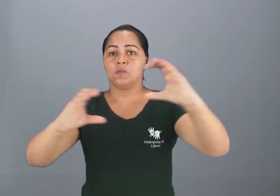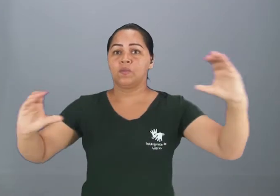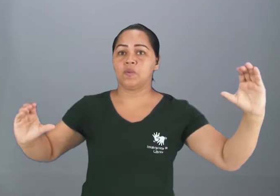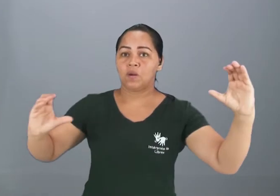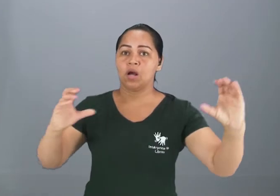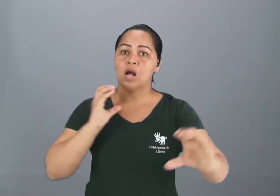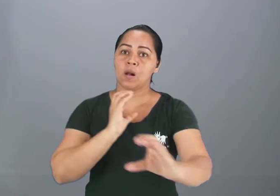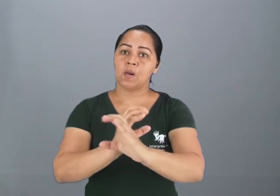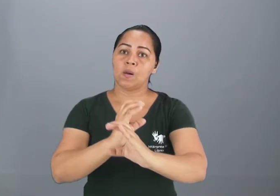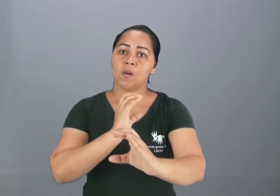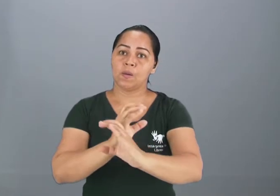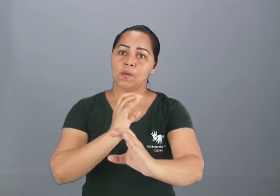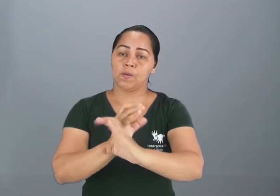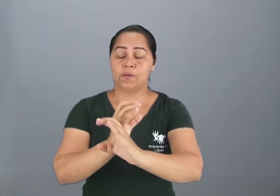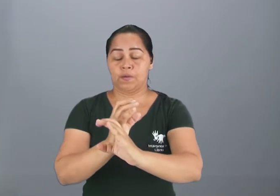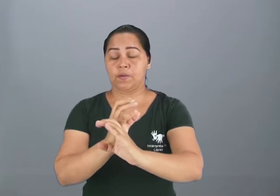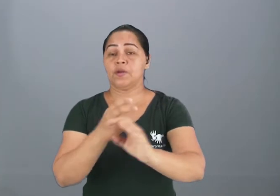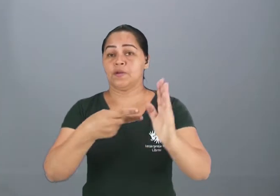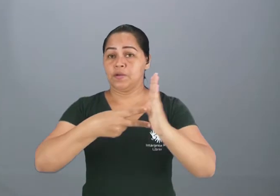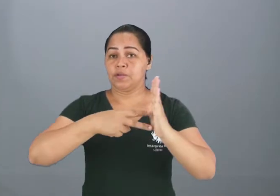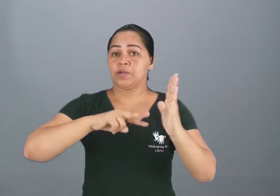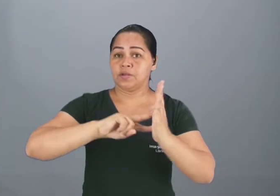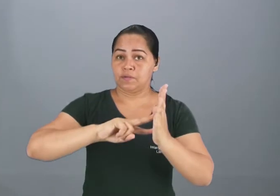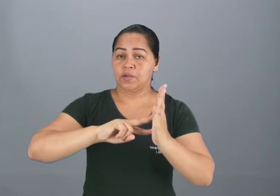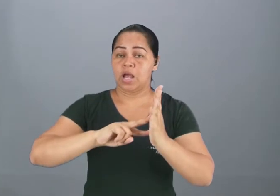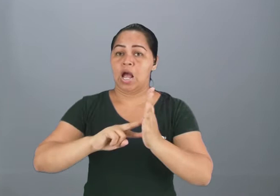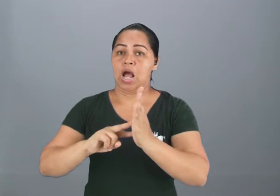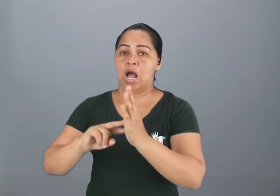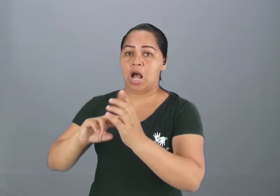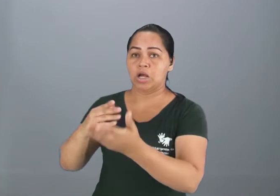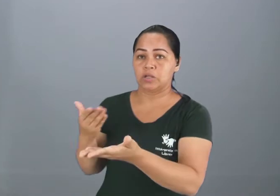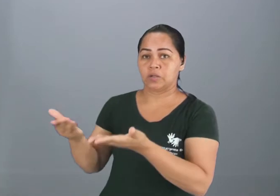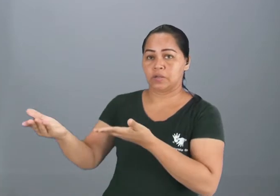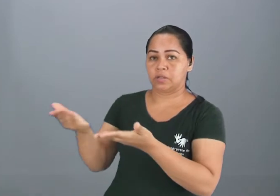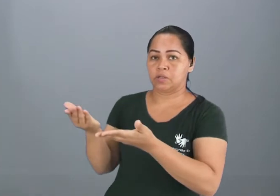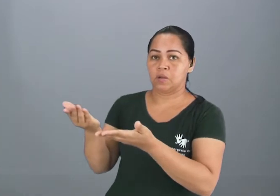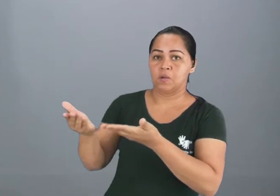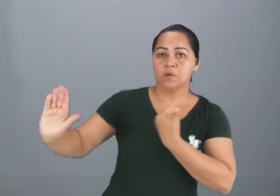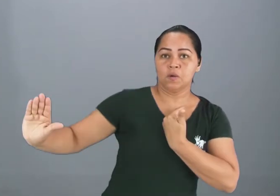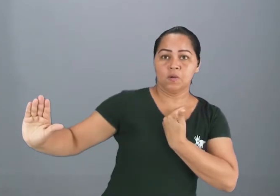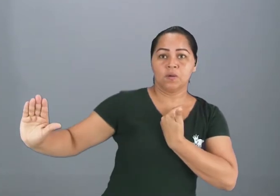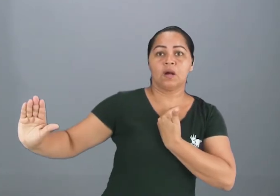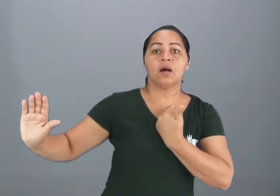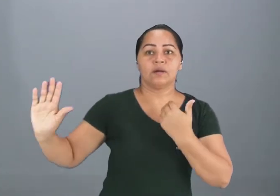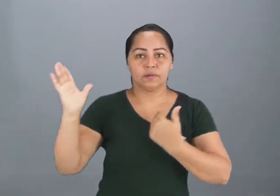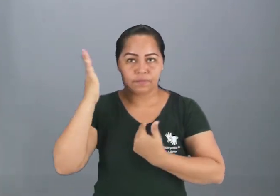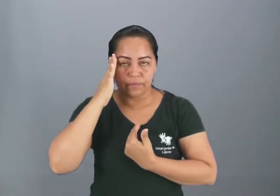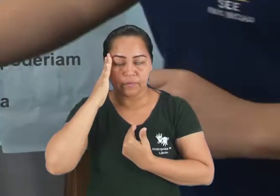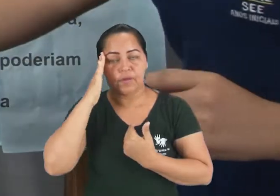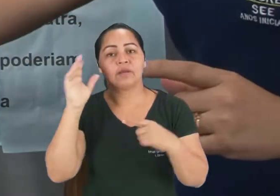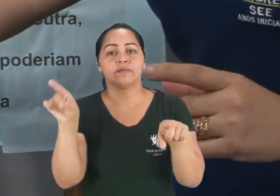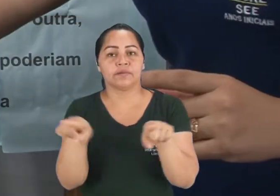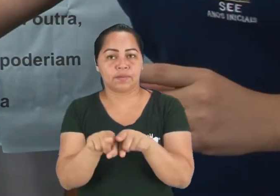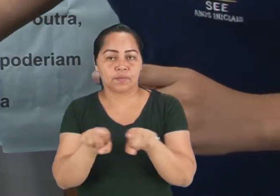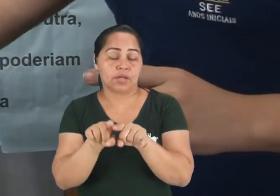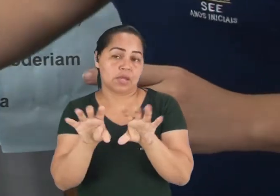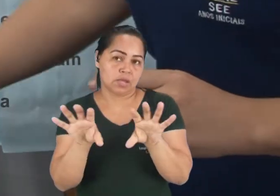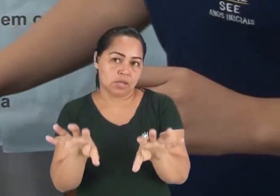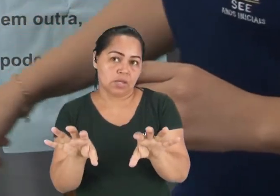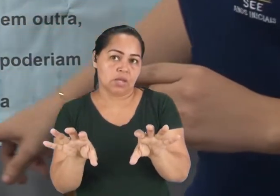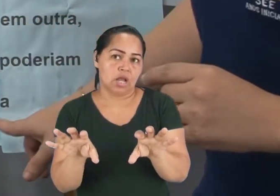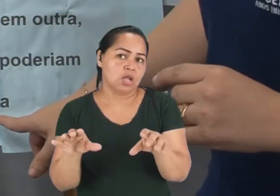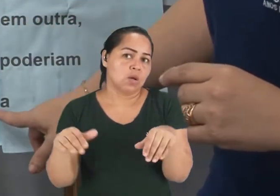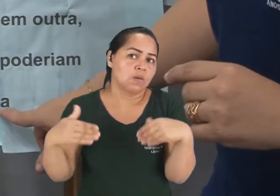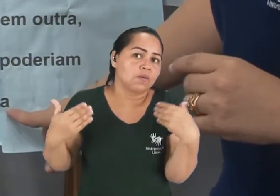aí, desse tipo de atitude no nosso dia a dia, a socialização, no meio que a gente vive na sociedade, tá? E olha só a pergunta, ó. Que outros